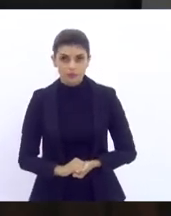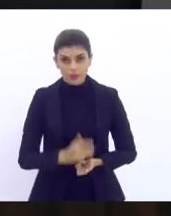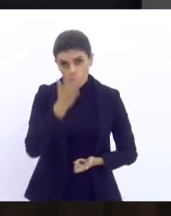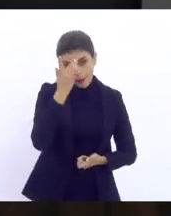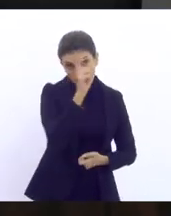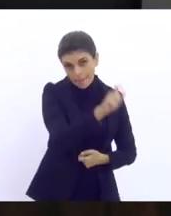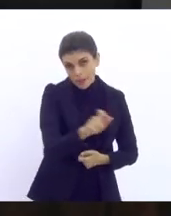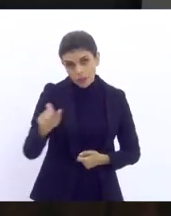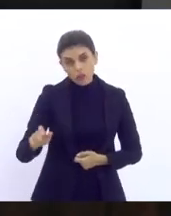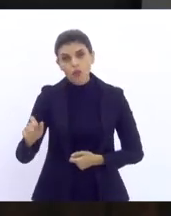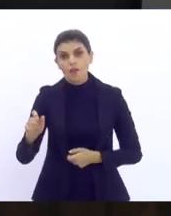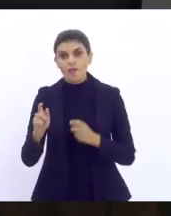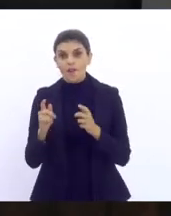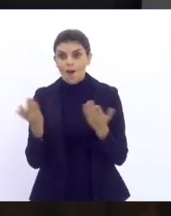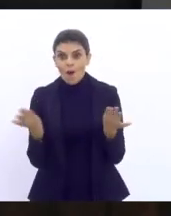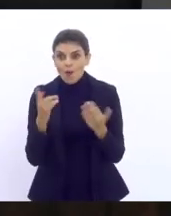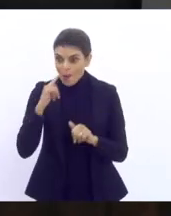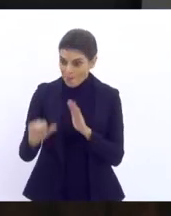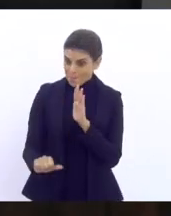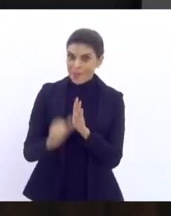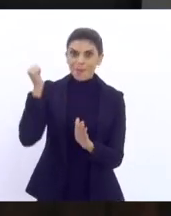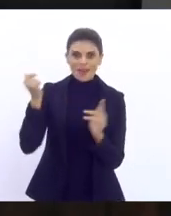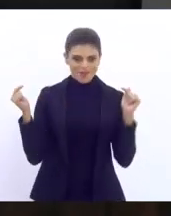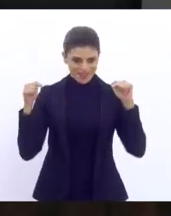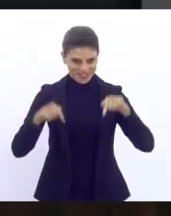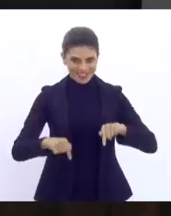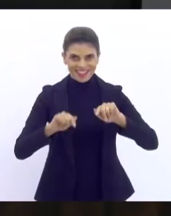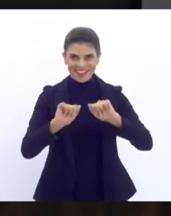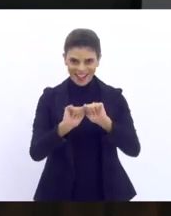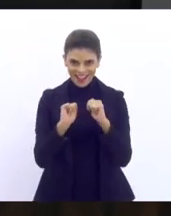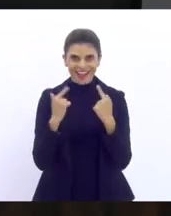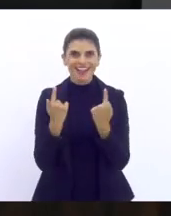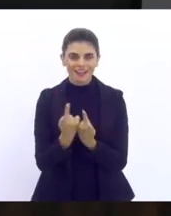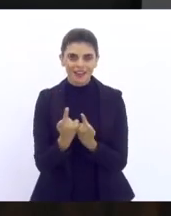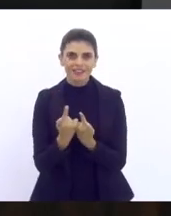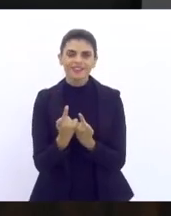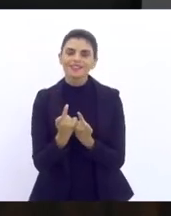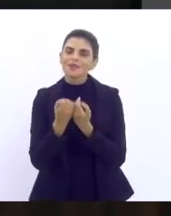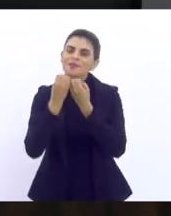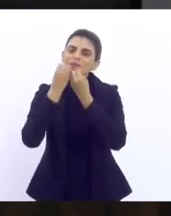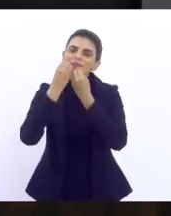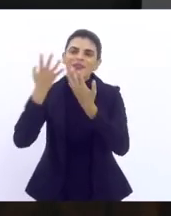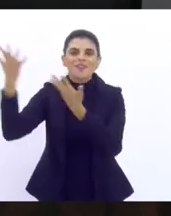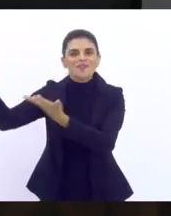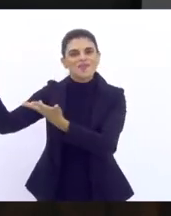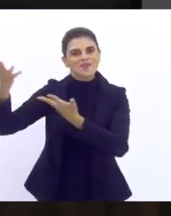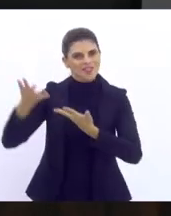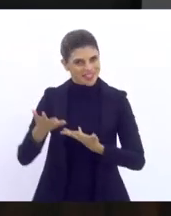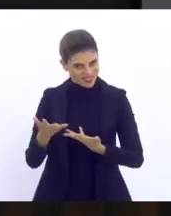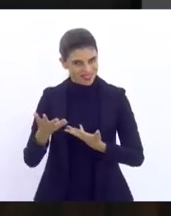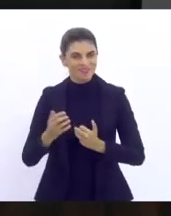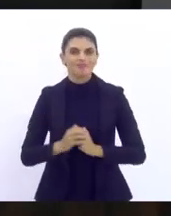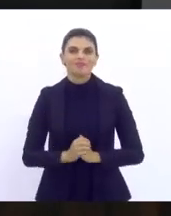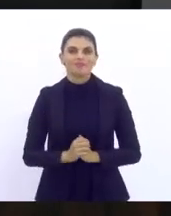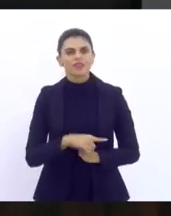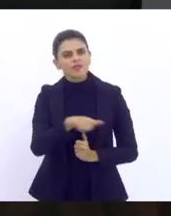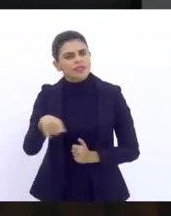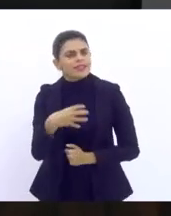está visitando a casa hoje pela primeira vez, sejam muito bem-vindos. E